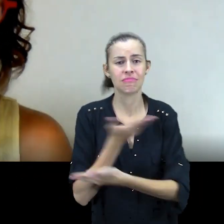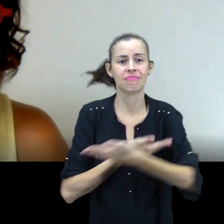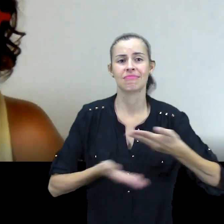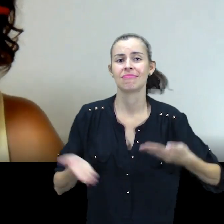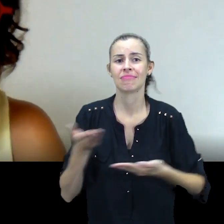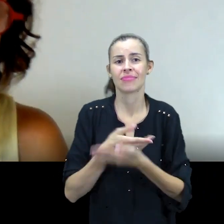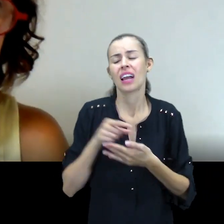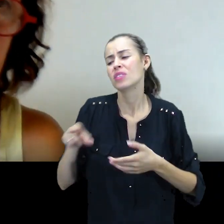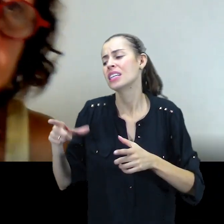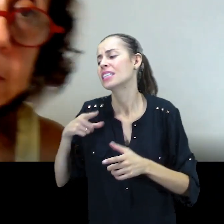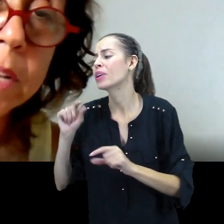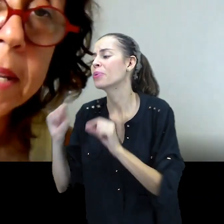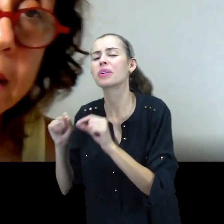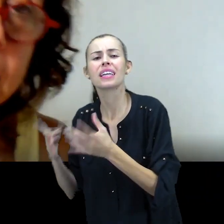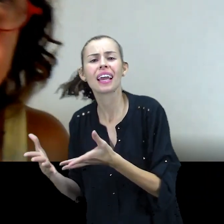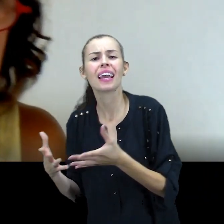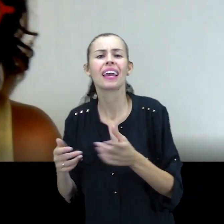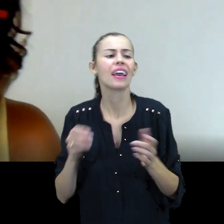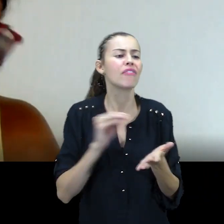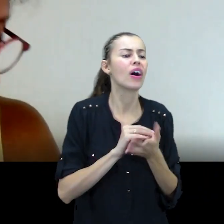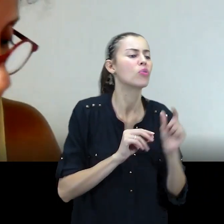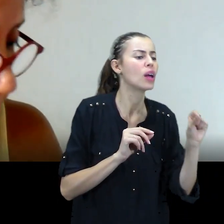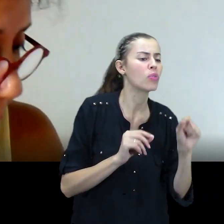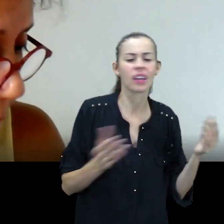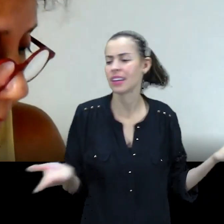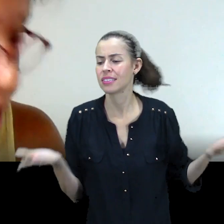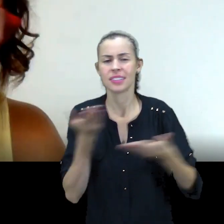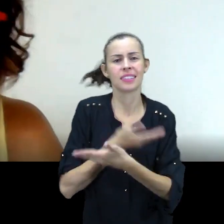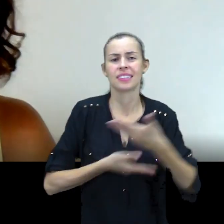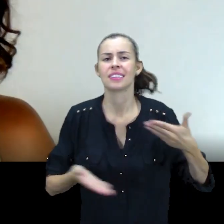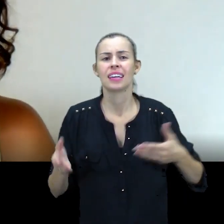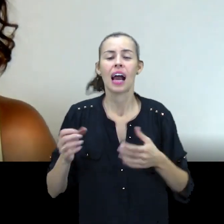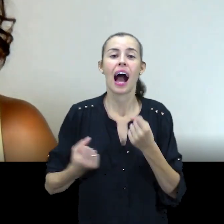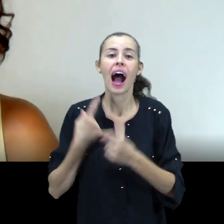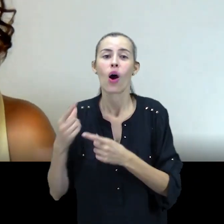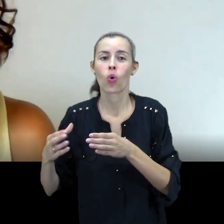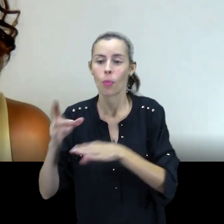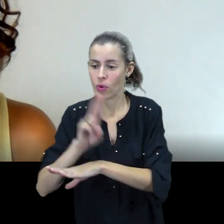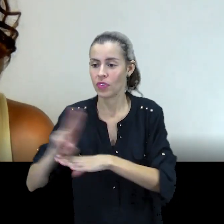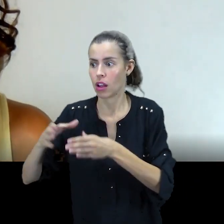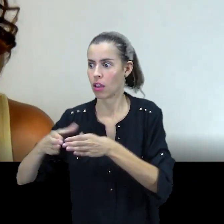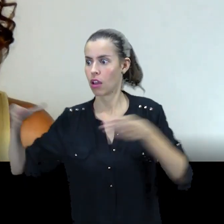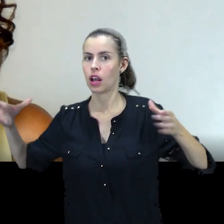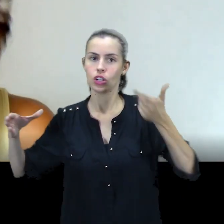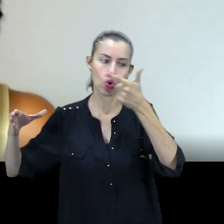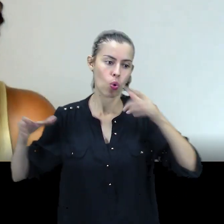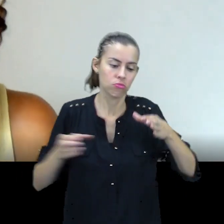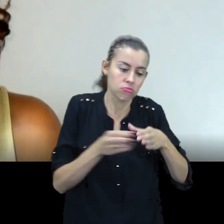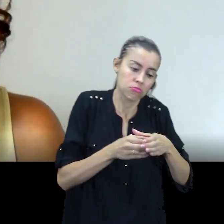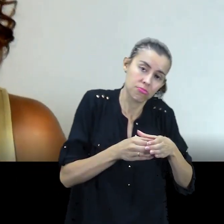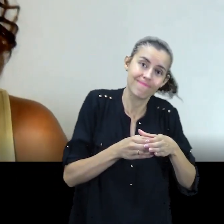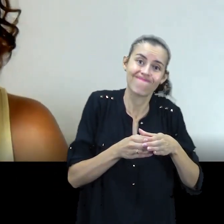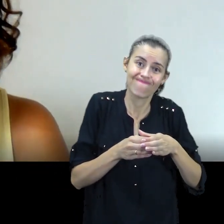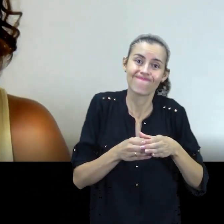Então, tem esse financiamento de verba orçamentária para as unidades, editais, né, editais tipicamente que não são